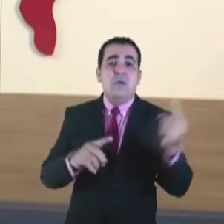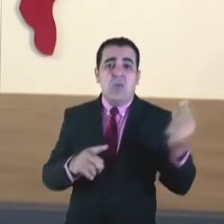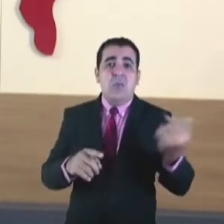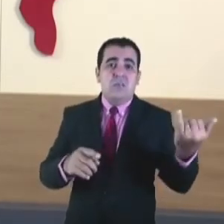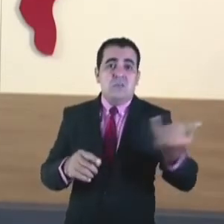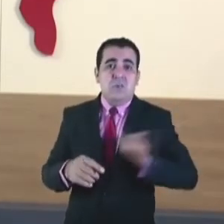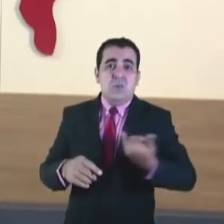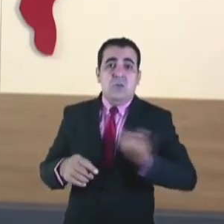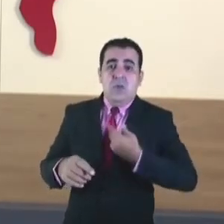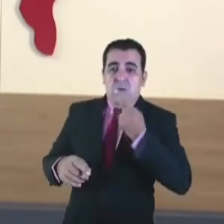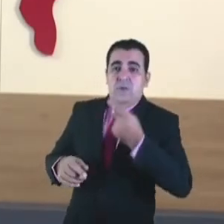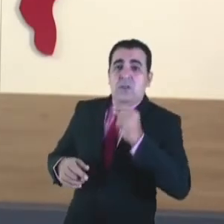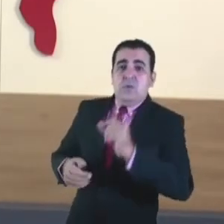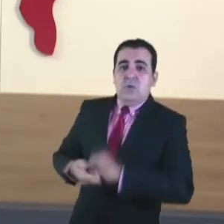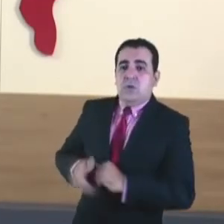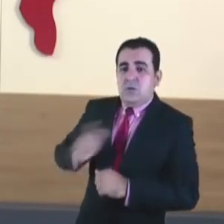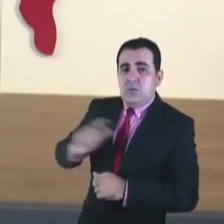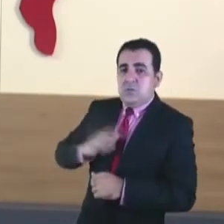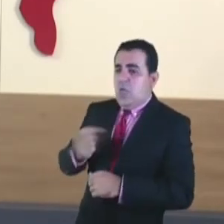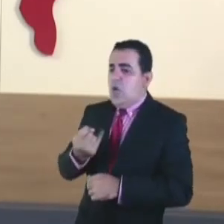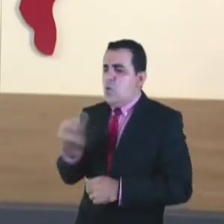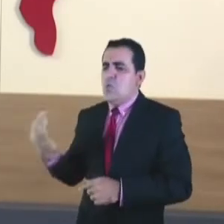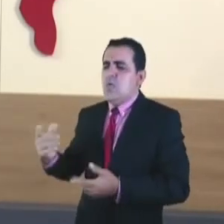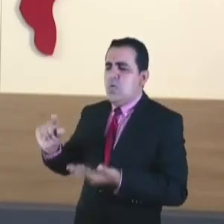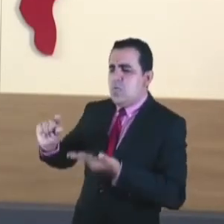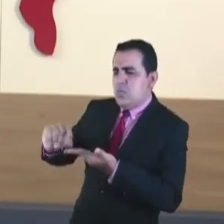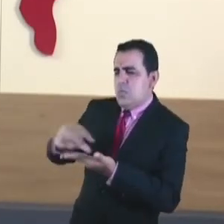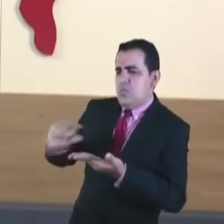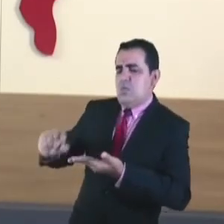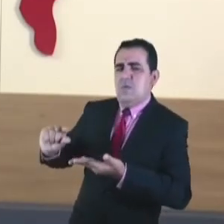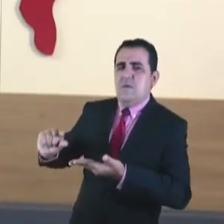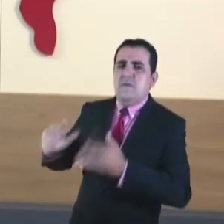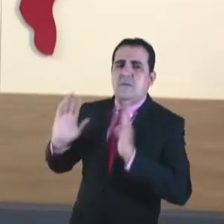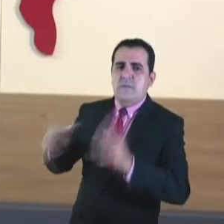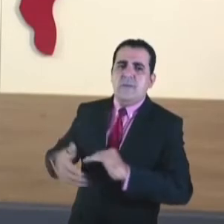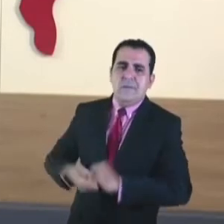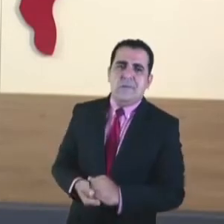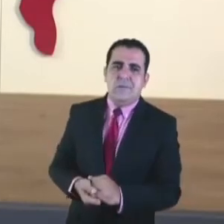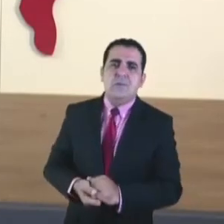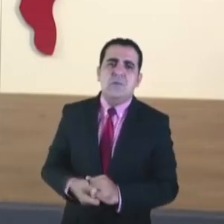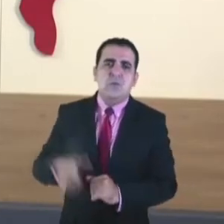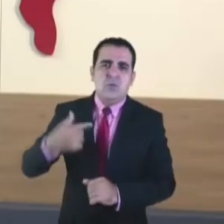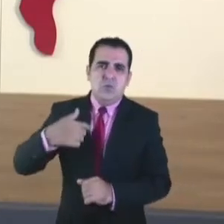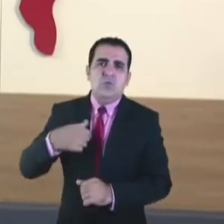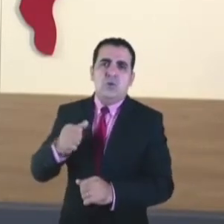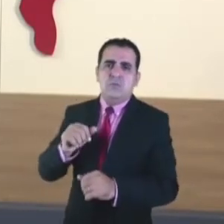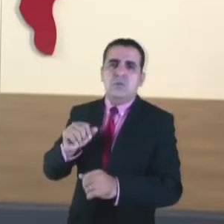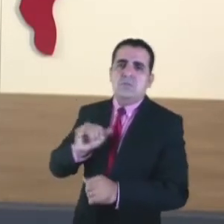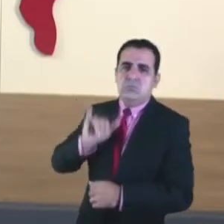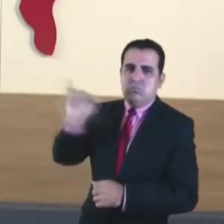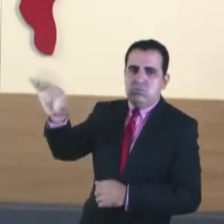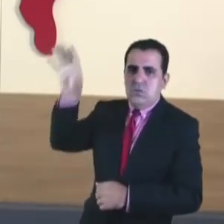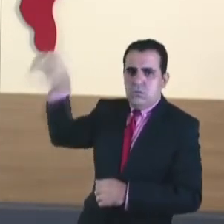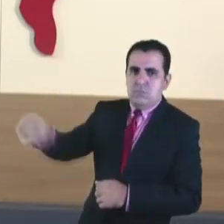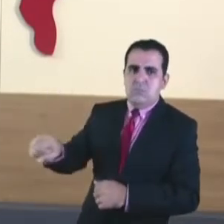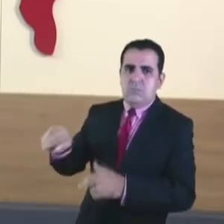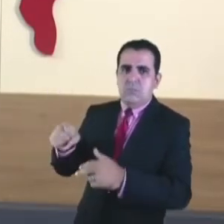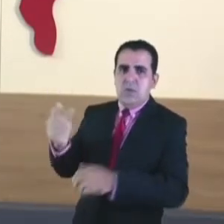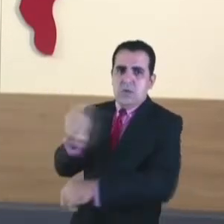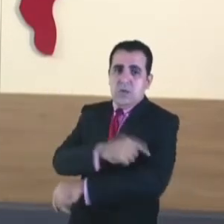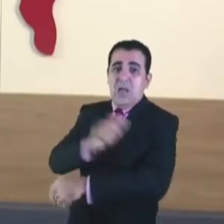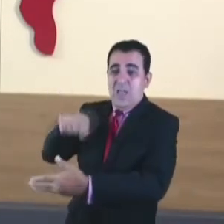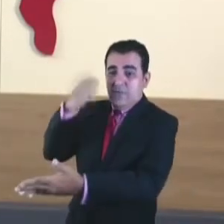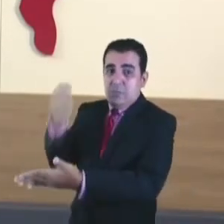eles vão nos informando, olha, nós temos prontas X milhões de doses. Nós vamos buscar as vacinas e aí faremos